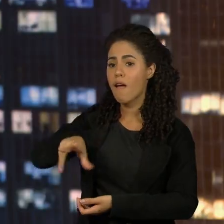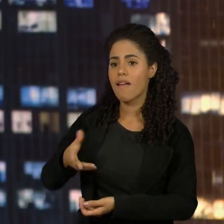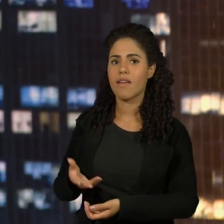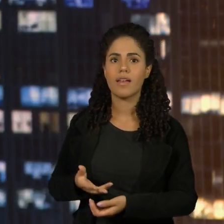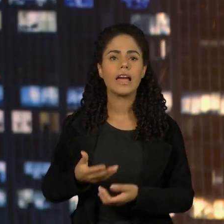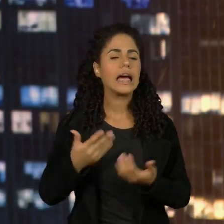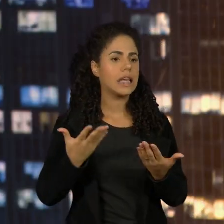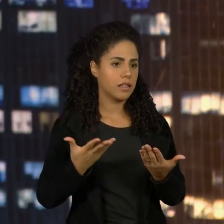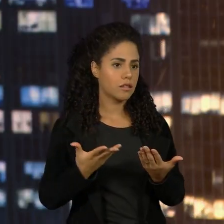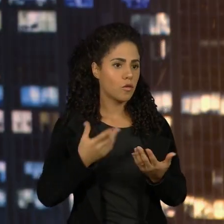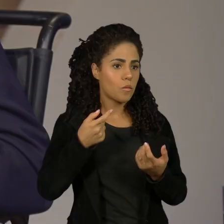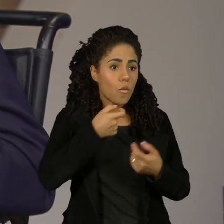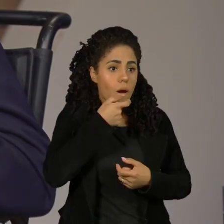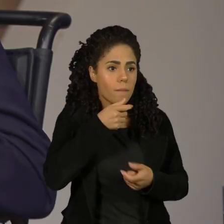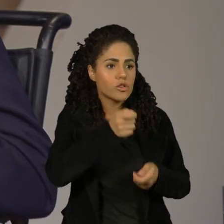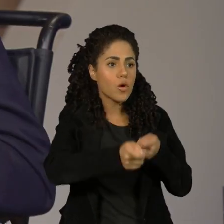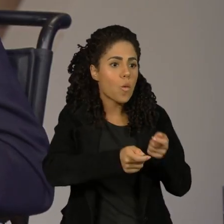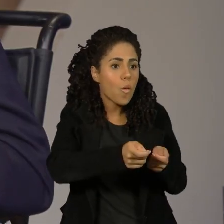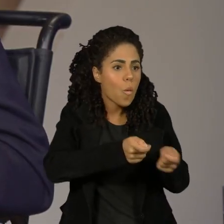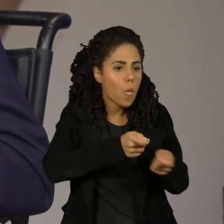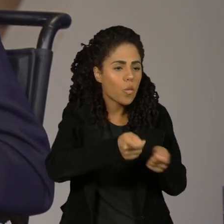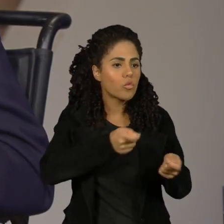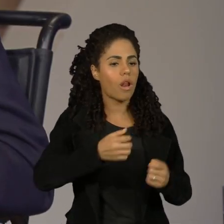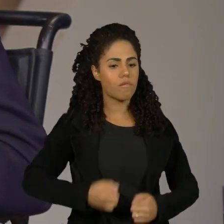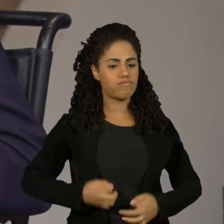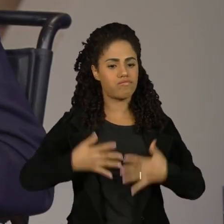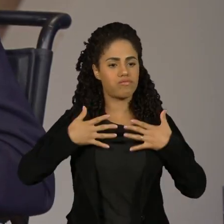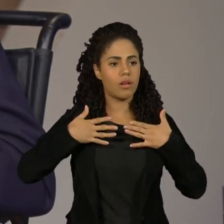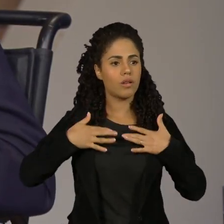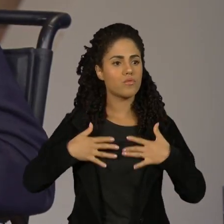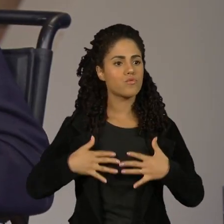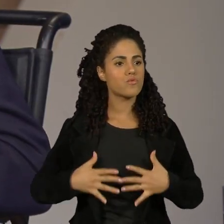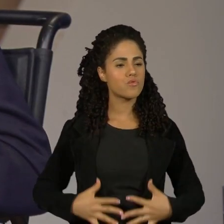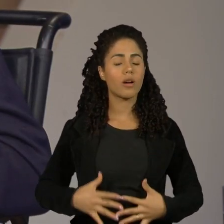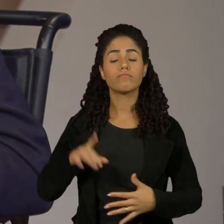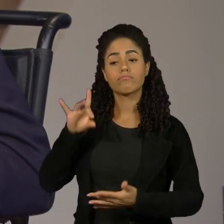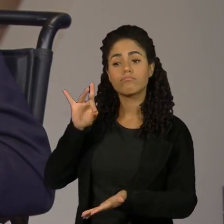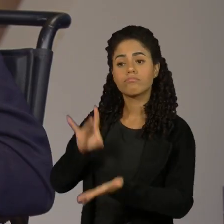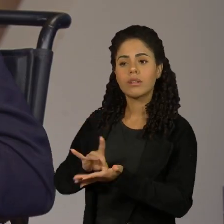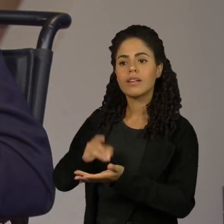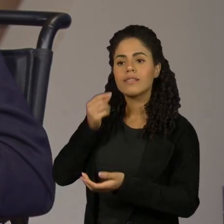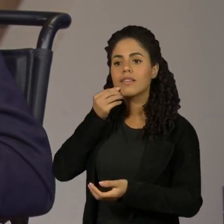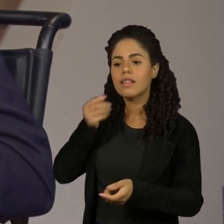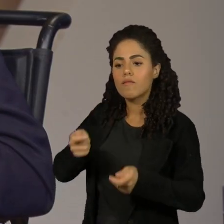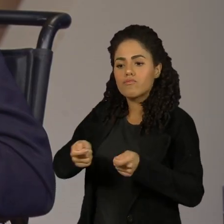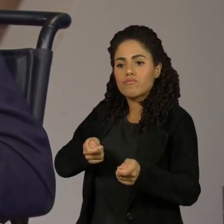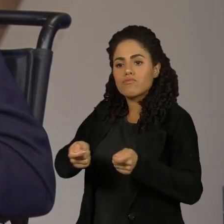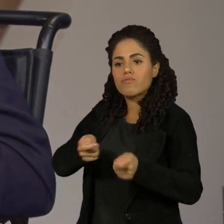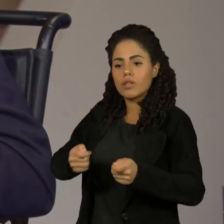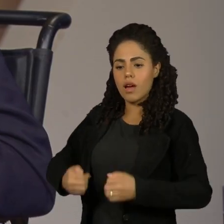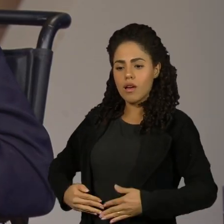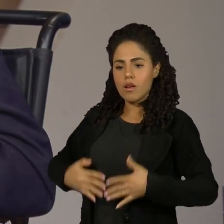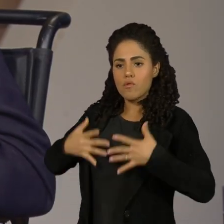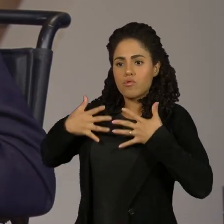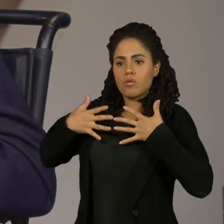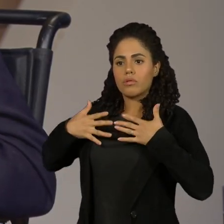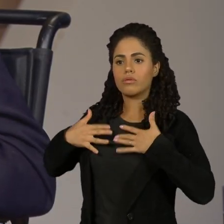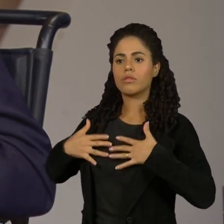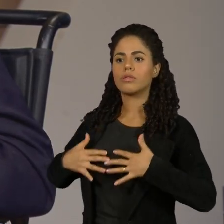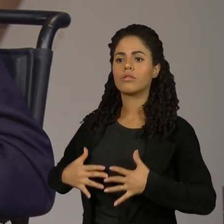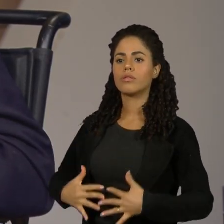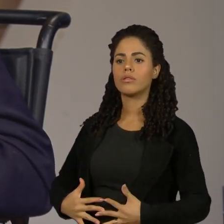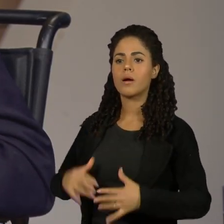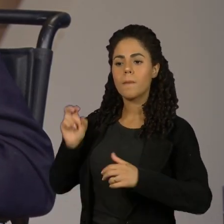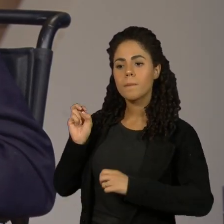é não inflamar. A ideia é diminuir esse processo inflamatório que é causado pela multiplicação do vírus. E adivinha,